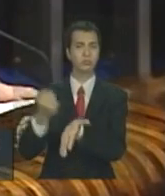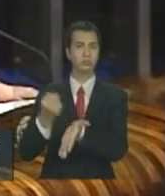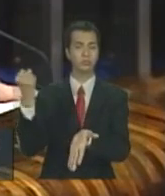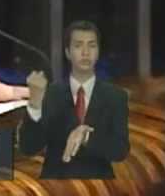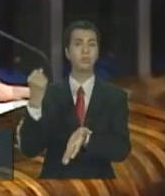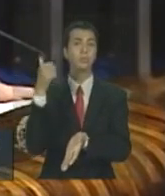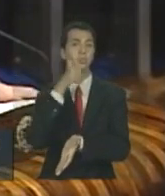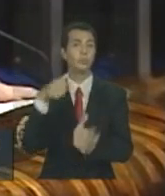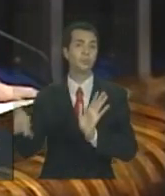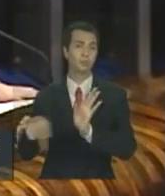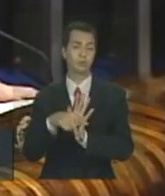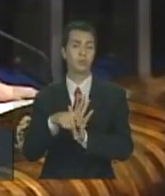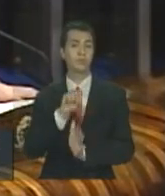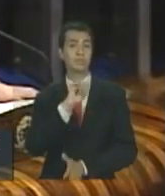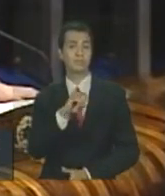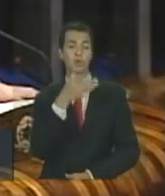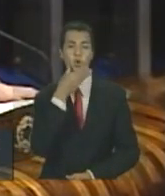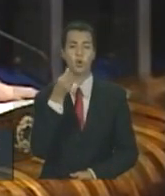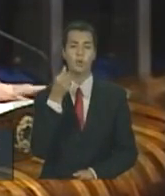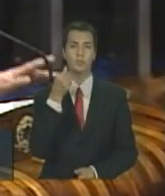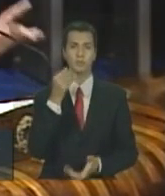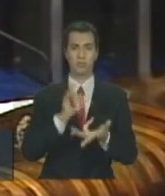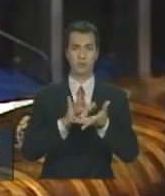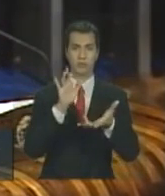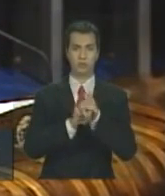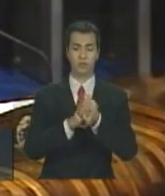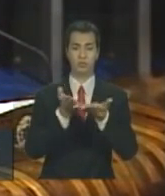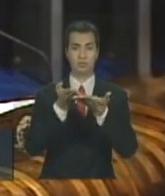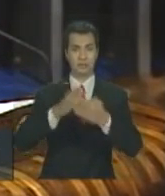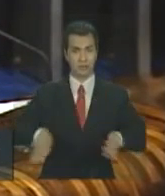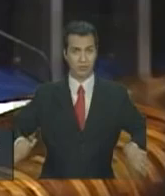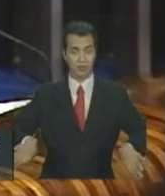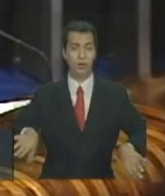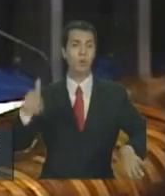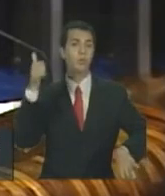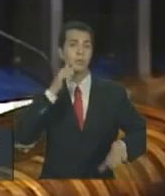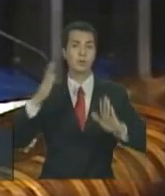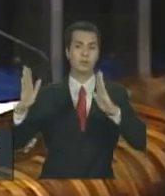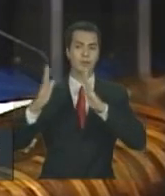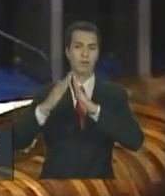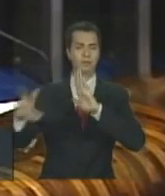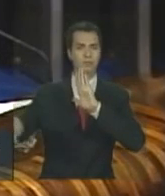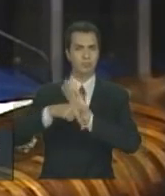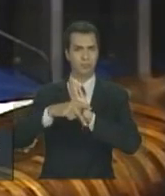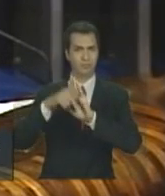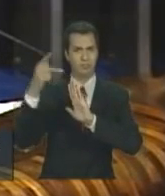de separação do casal, a propriedade do imóvel fique automaticamente com ela,